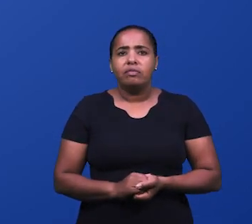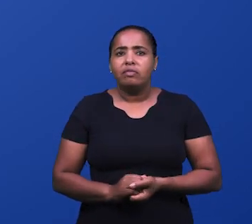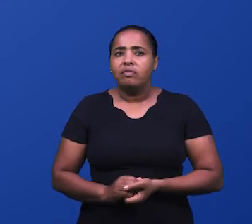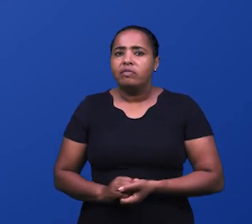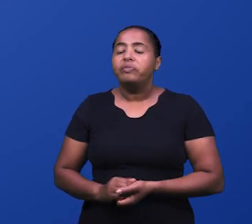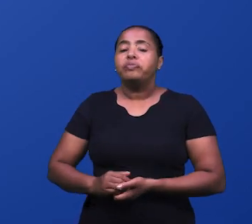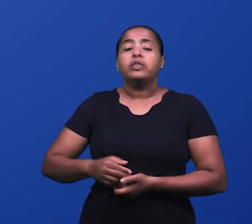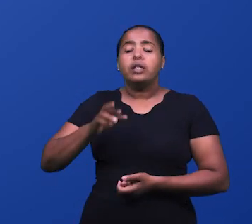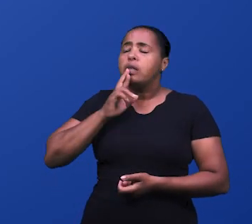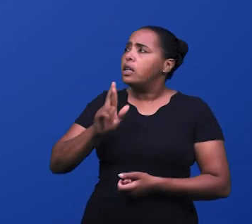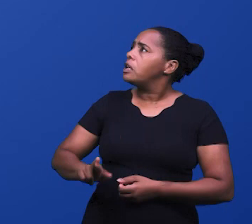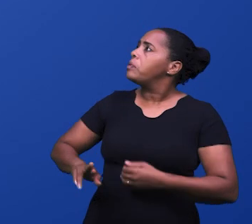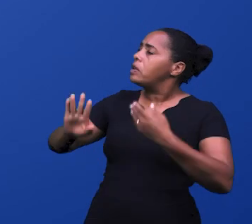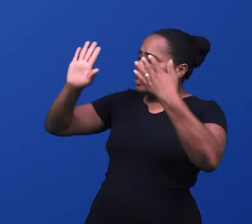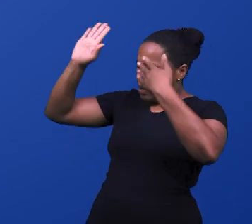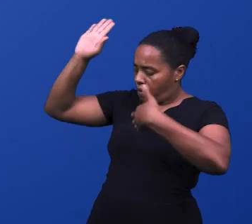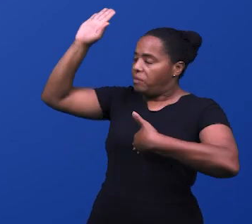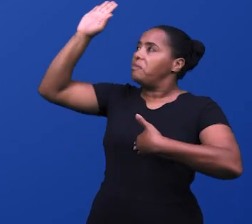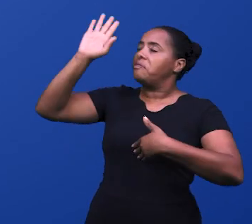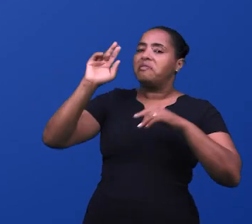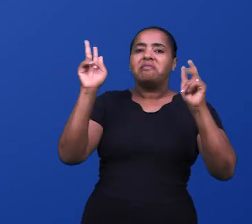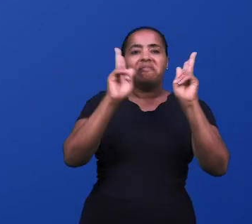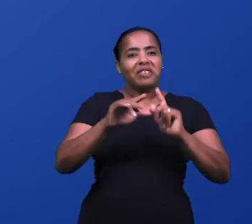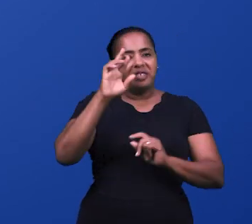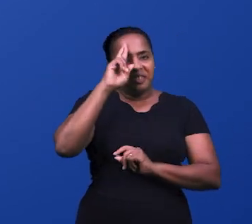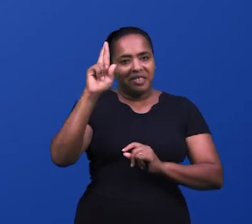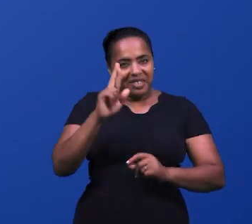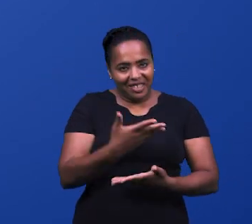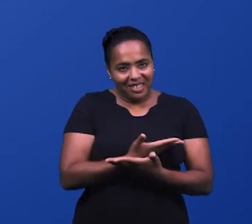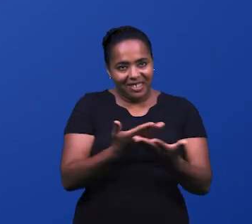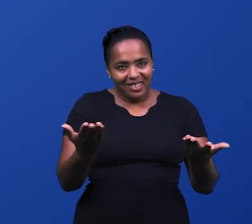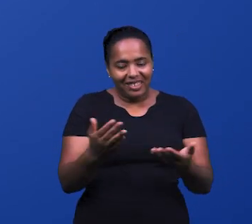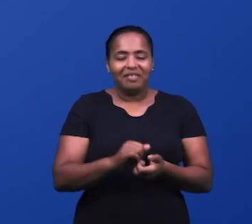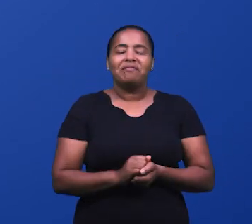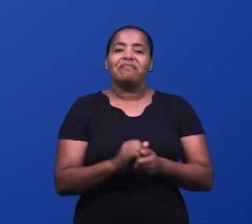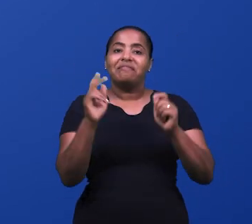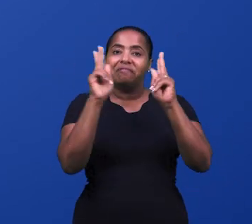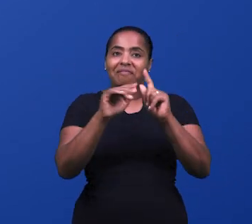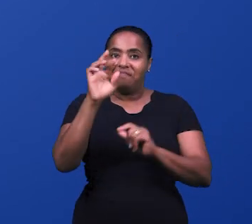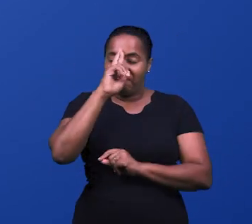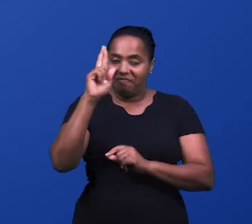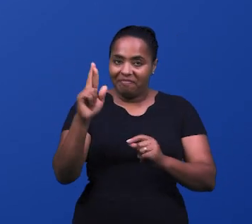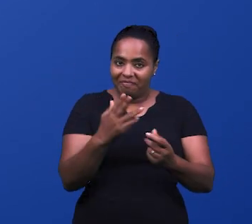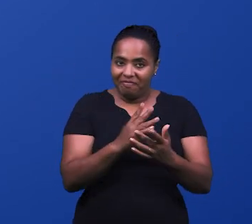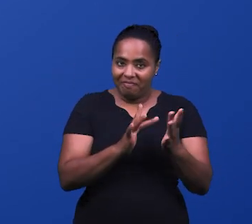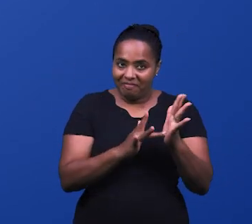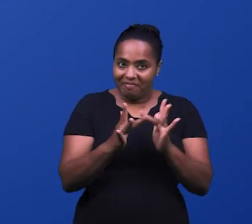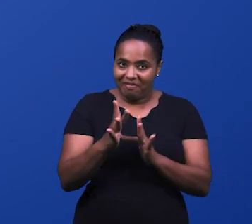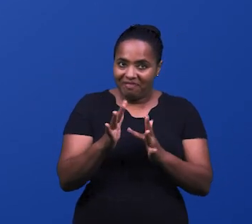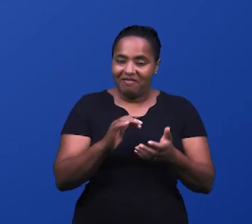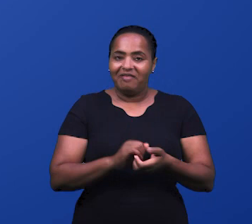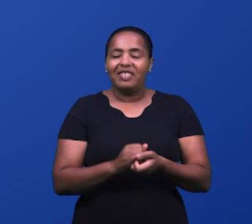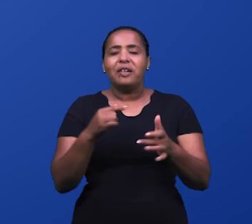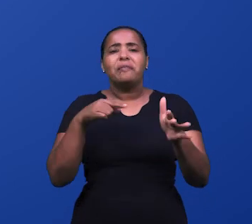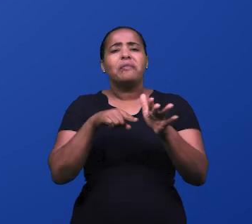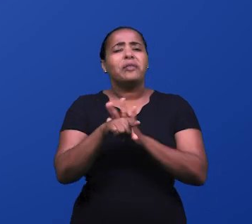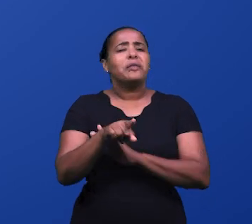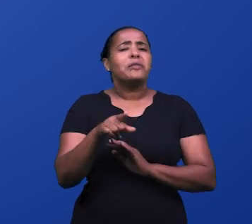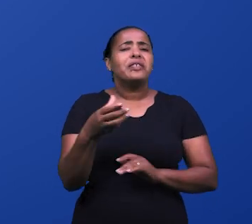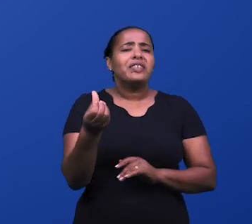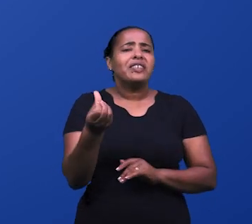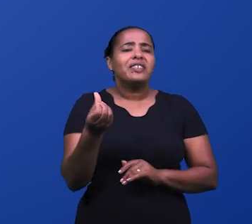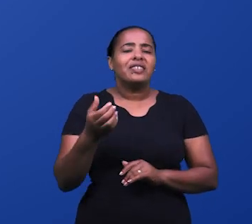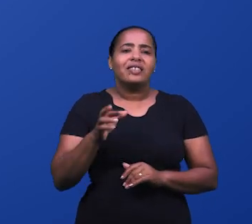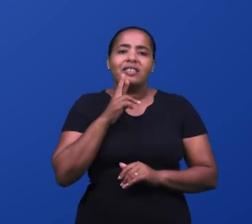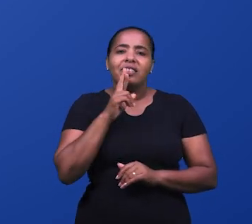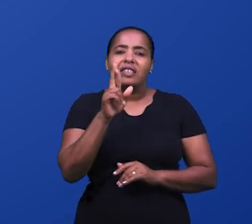Ele respondeu, eis-me aqui, a paz do Senhor Jesus, irmão. A paz do Senhor Jesus, irmãos, eu vou responder a pergunta 6,